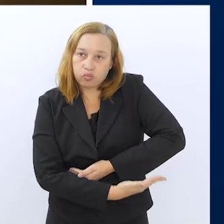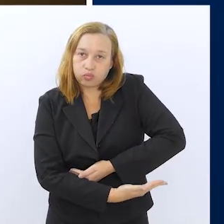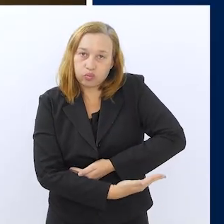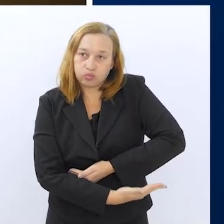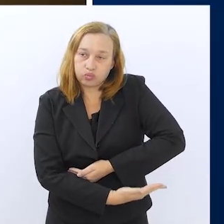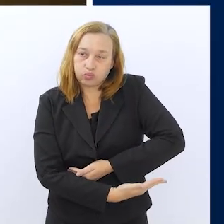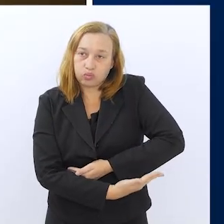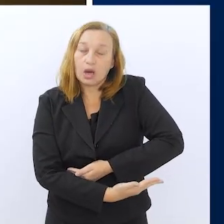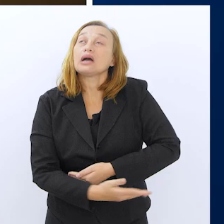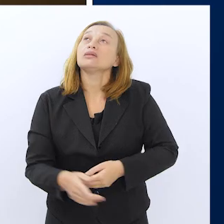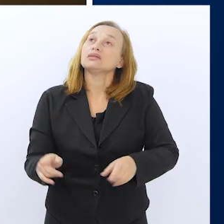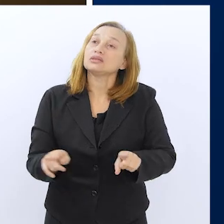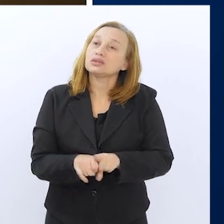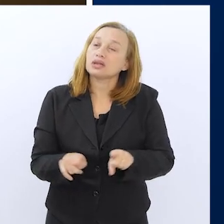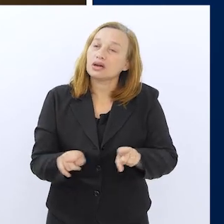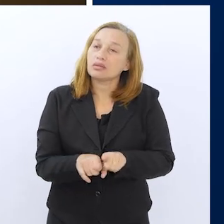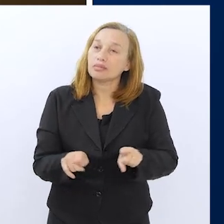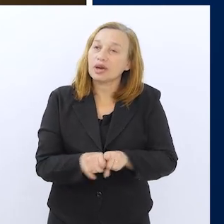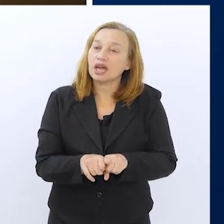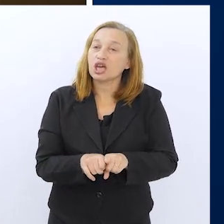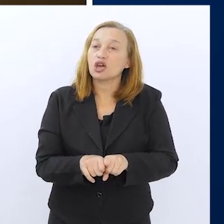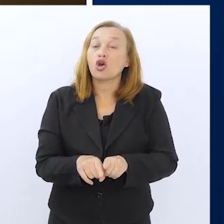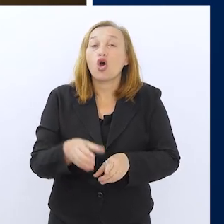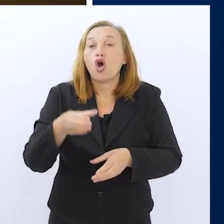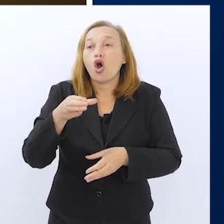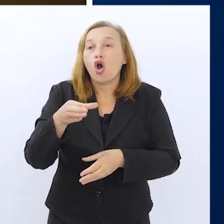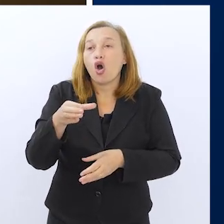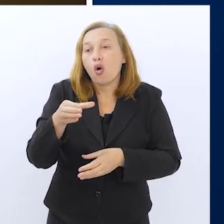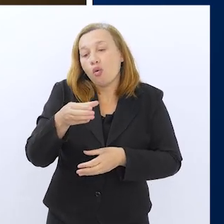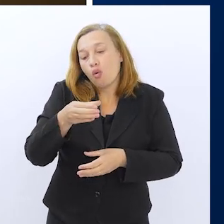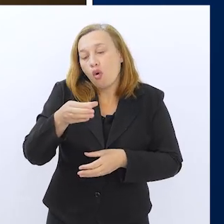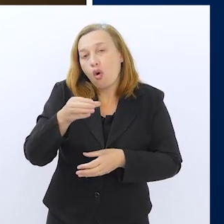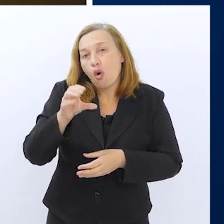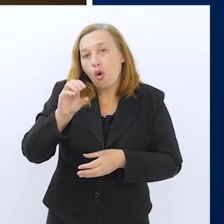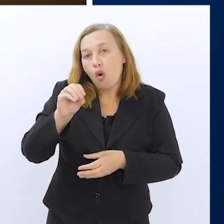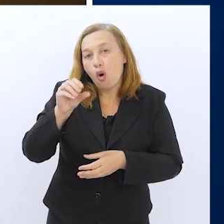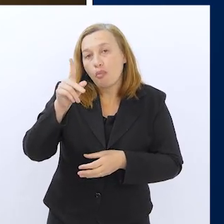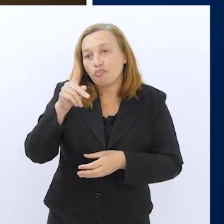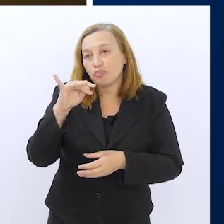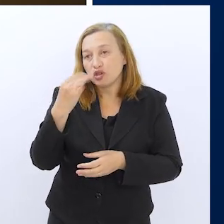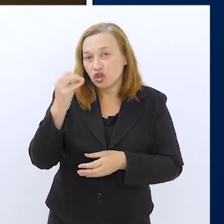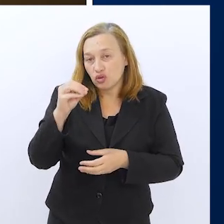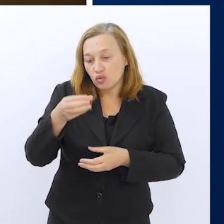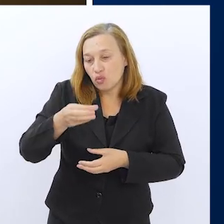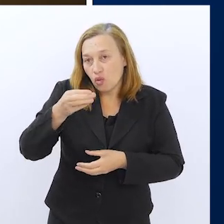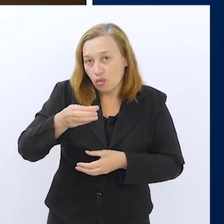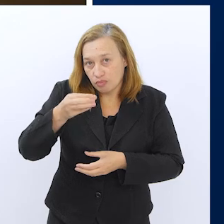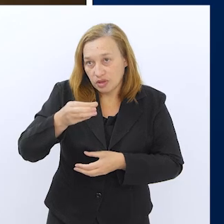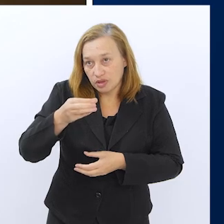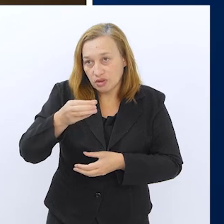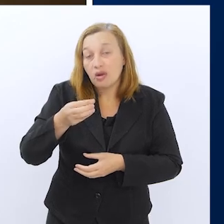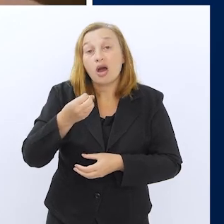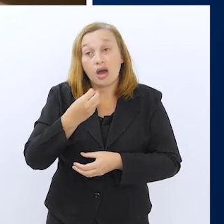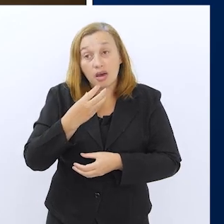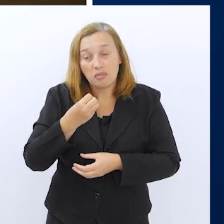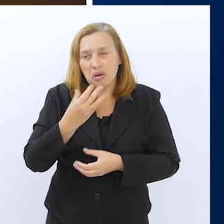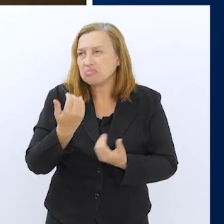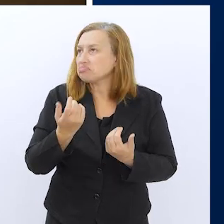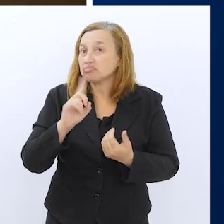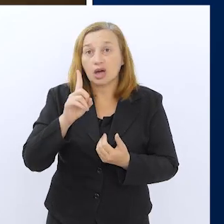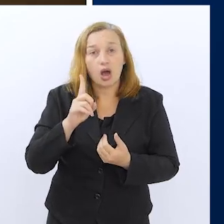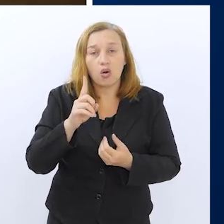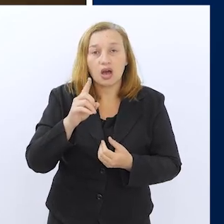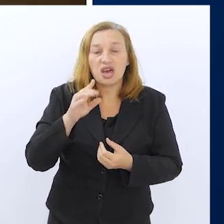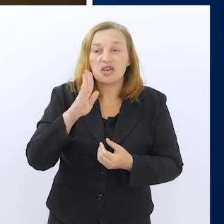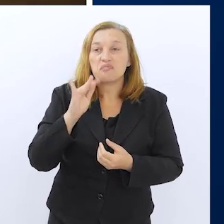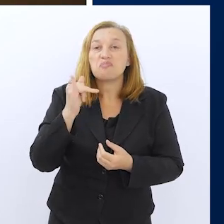A gente já ter uma colher dosadora ou copinho, que são utensílios que não são composto